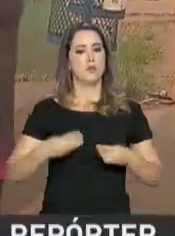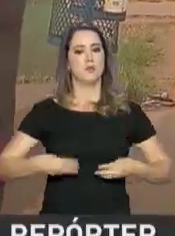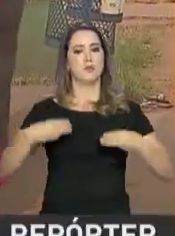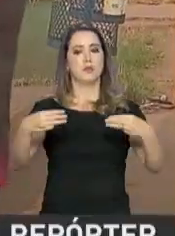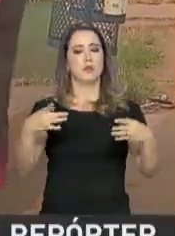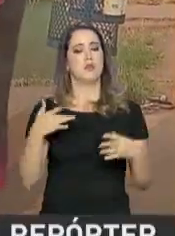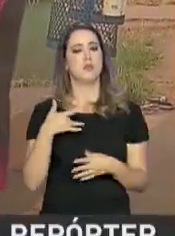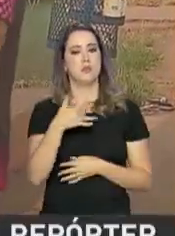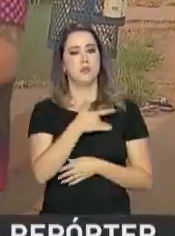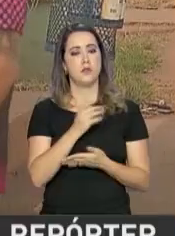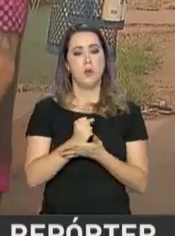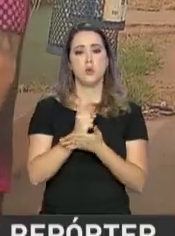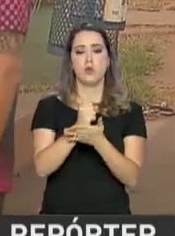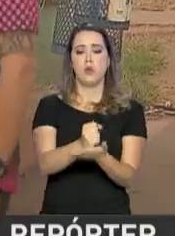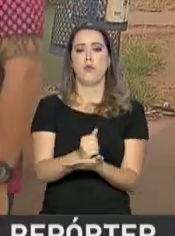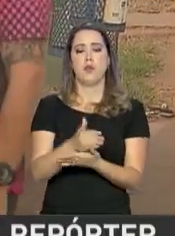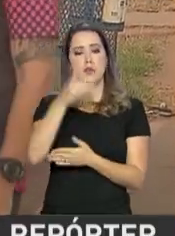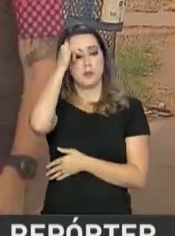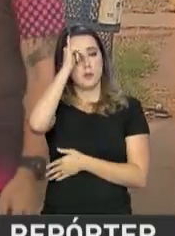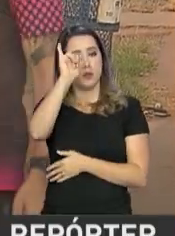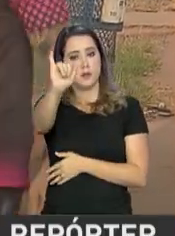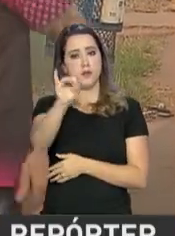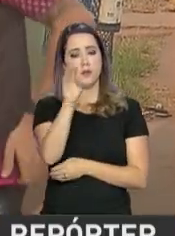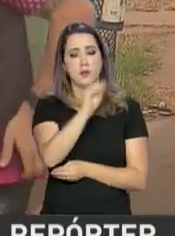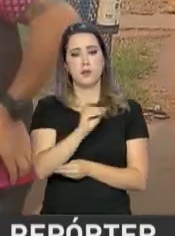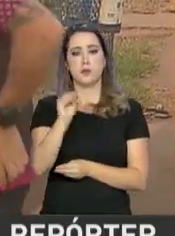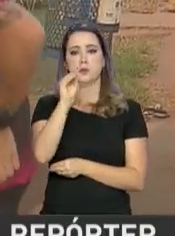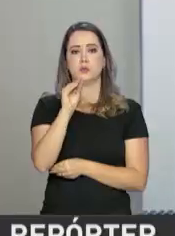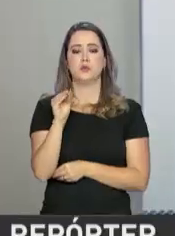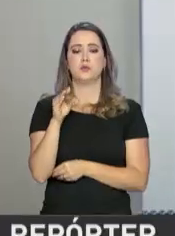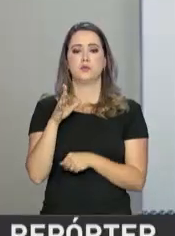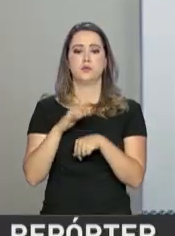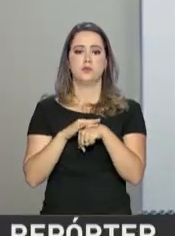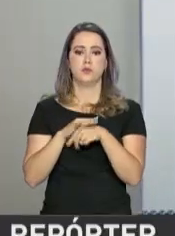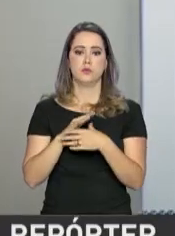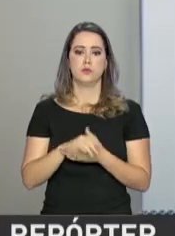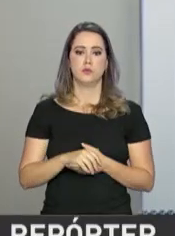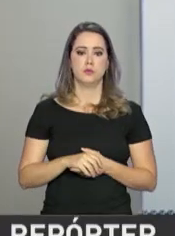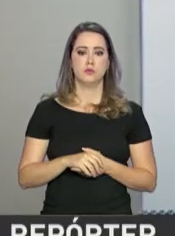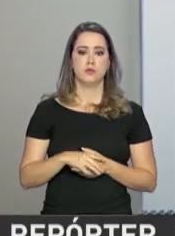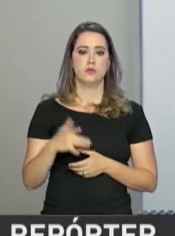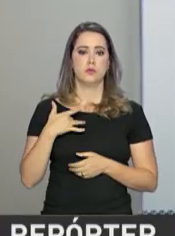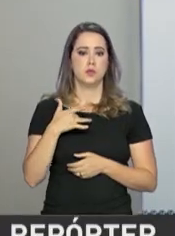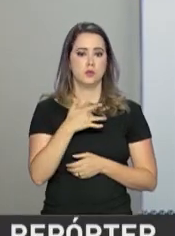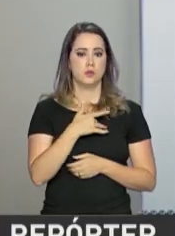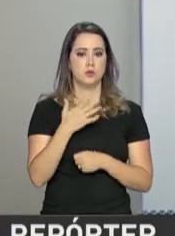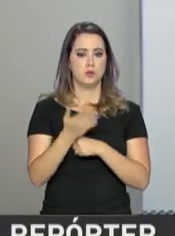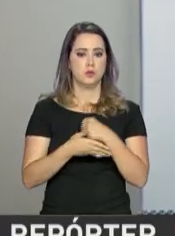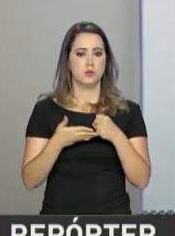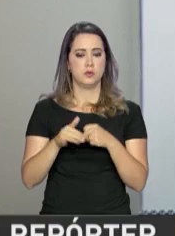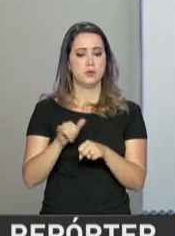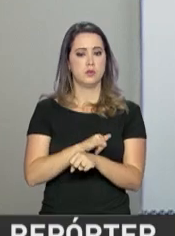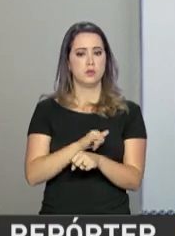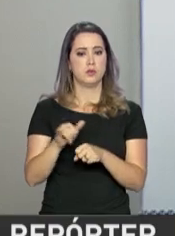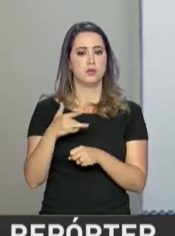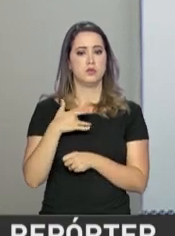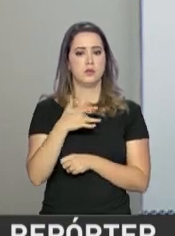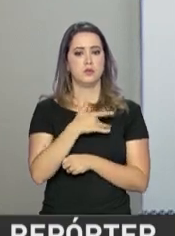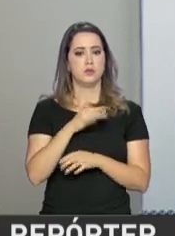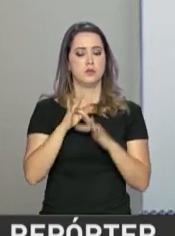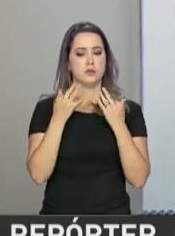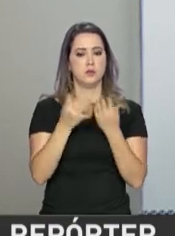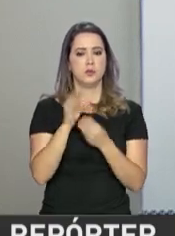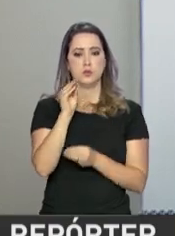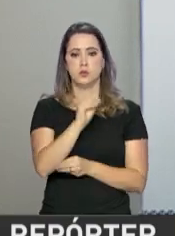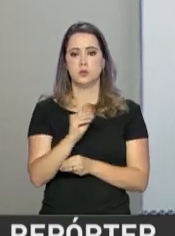já oferece para a prevenção e tratamento da doença na atenção básica gente tem a estratégia saúde da família que ela atua no